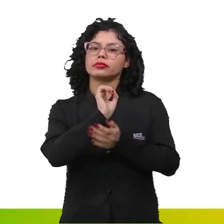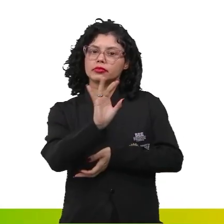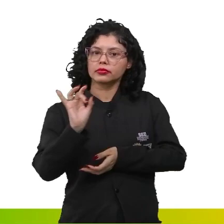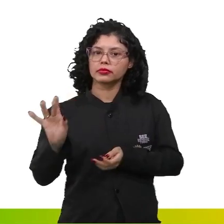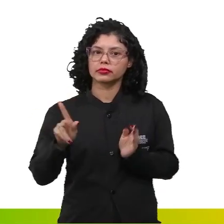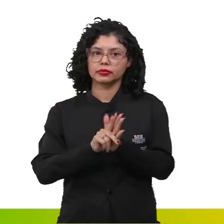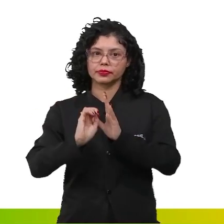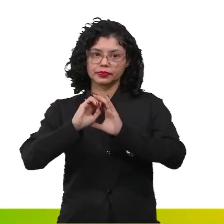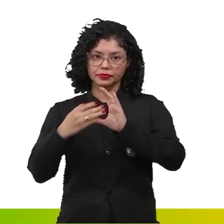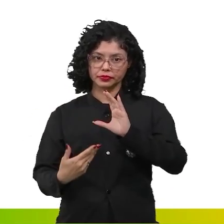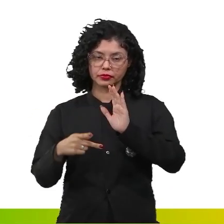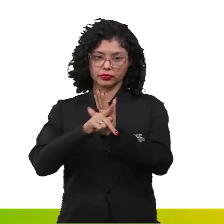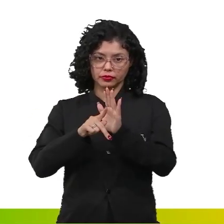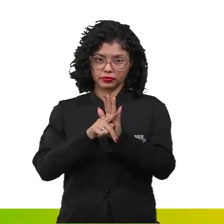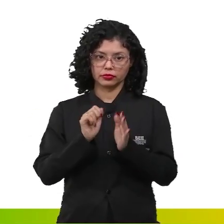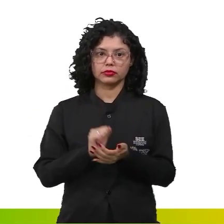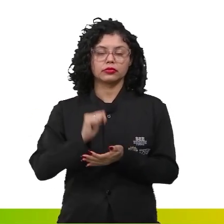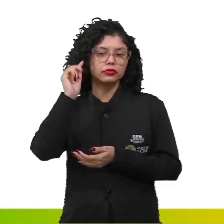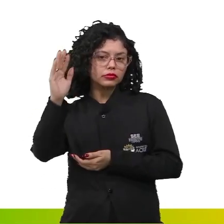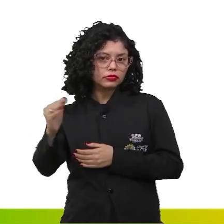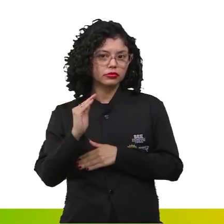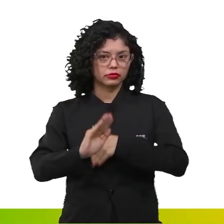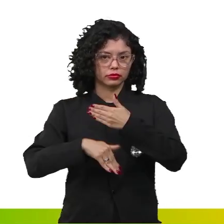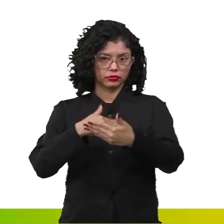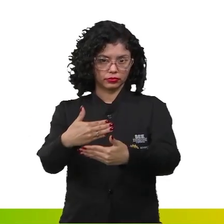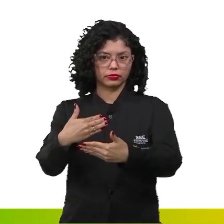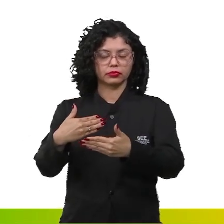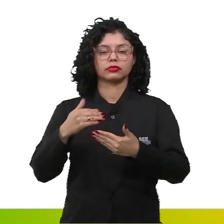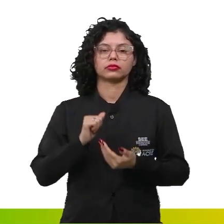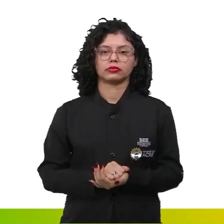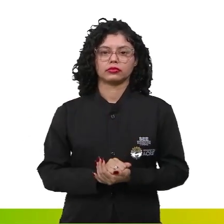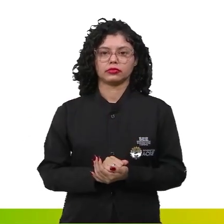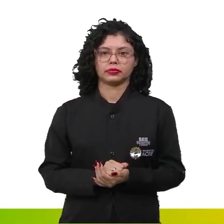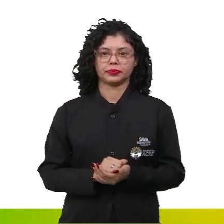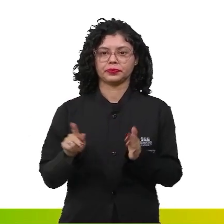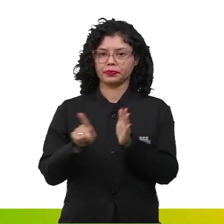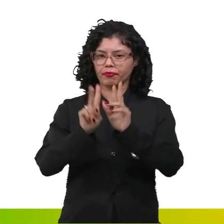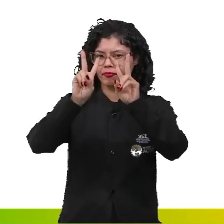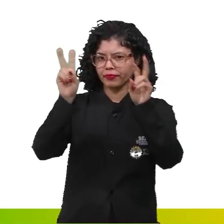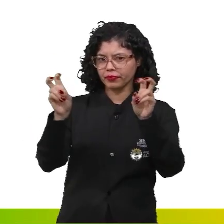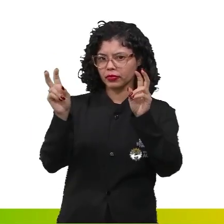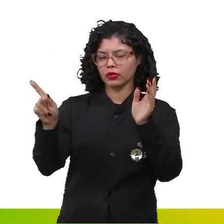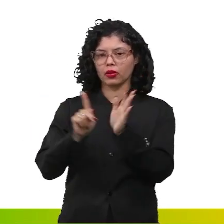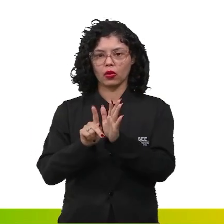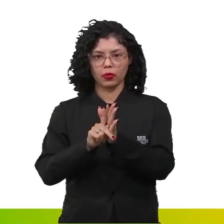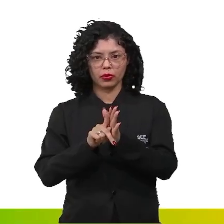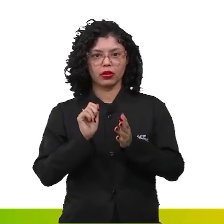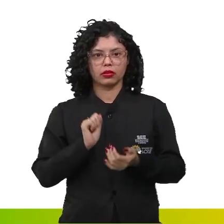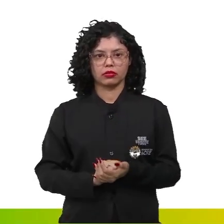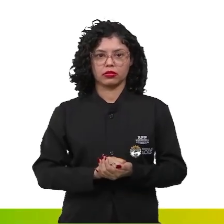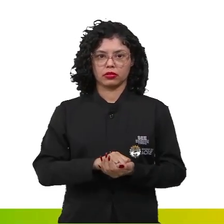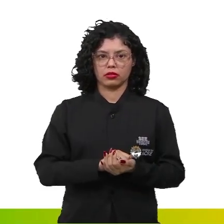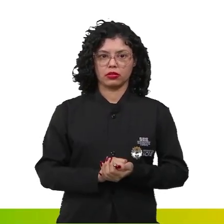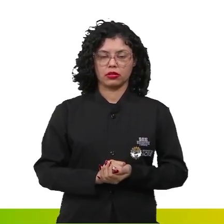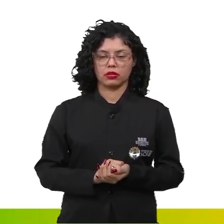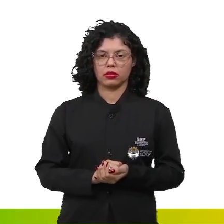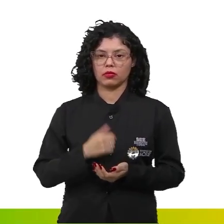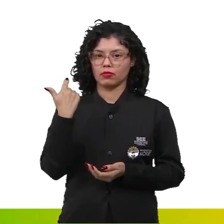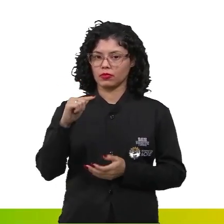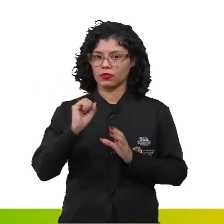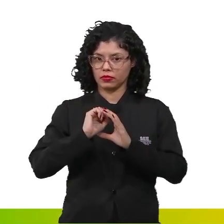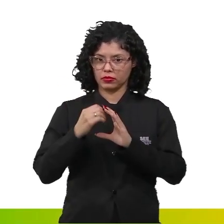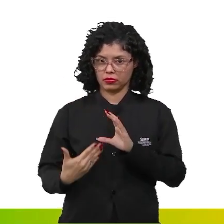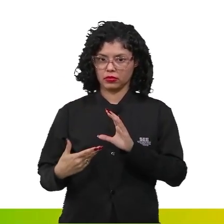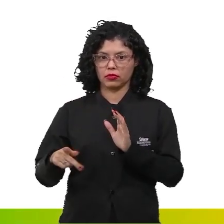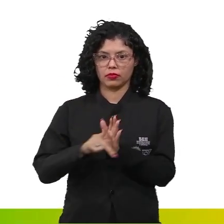com sua característica própria, refletir sobre o desenvolvimento de seus aspectos específicos sem descaracterizá-la